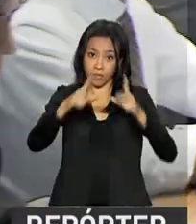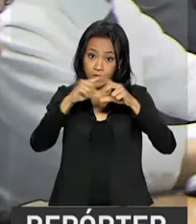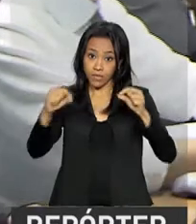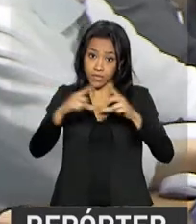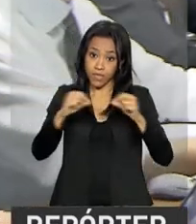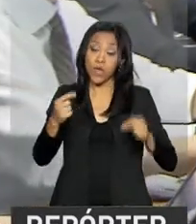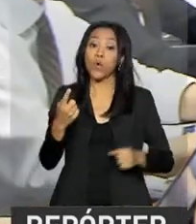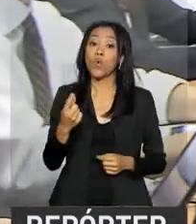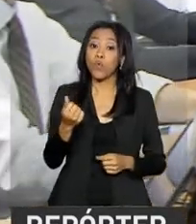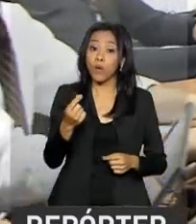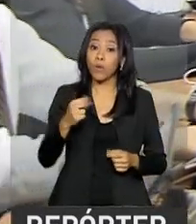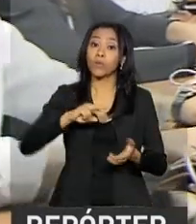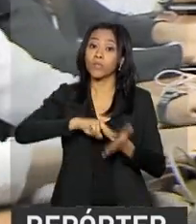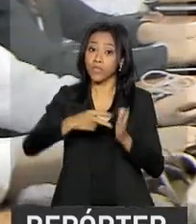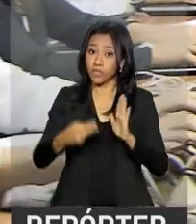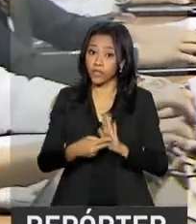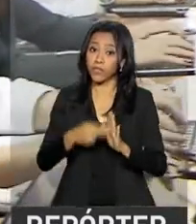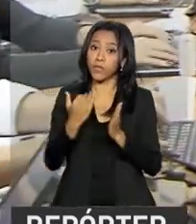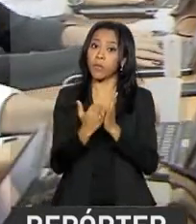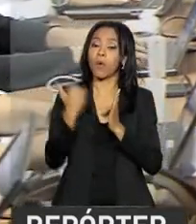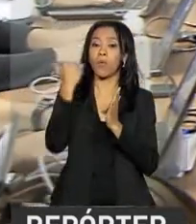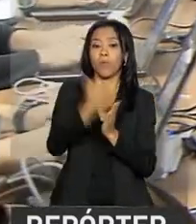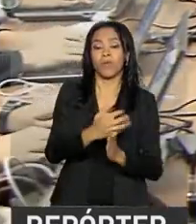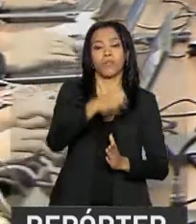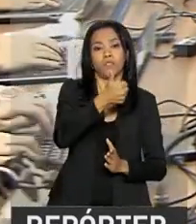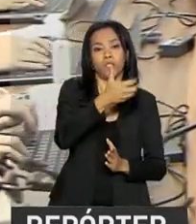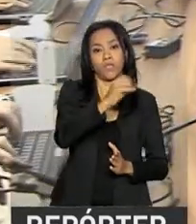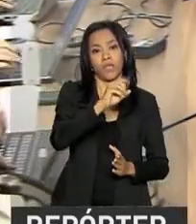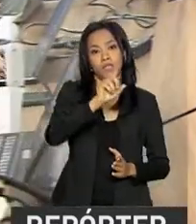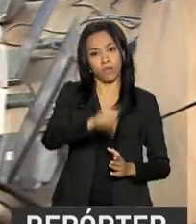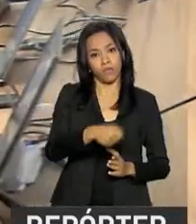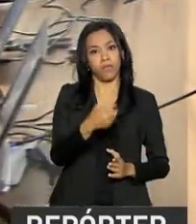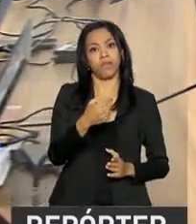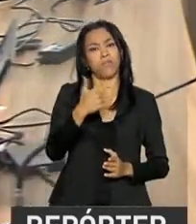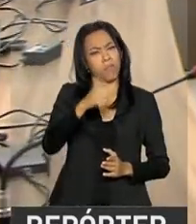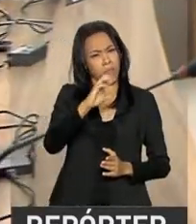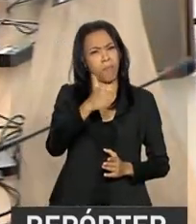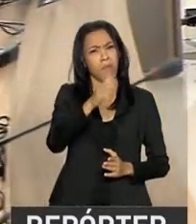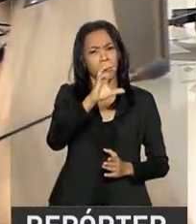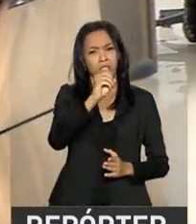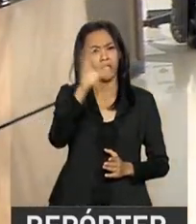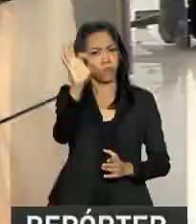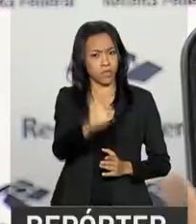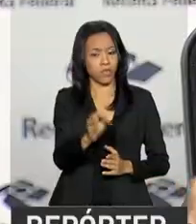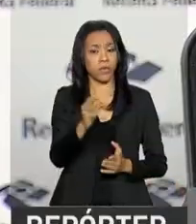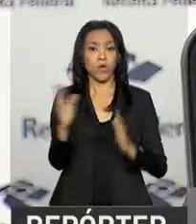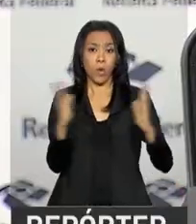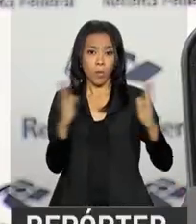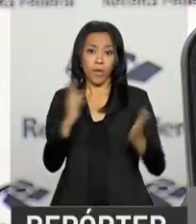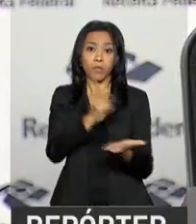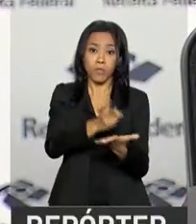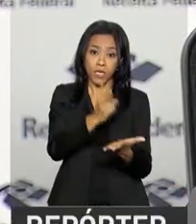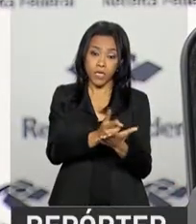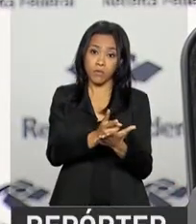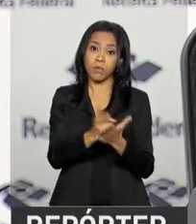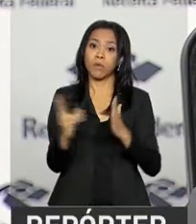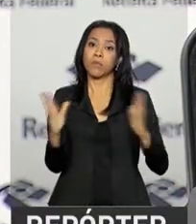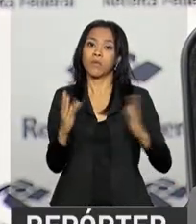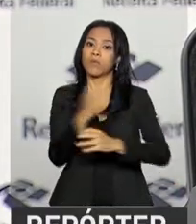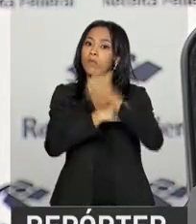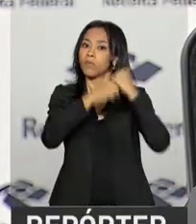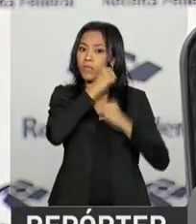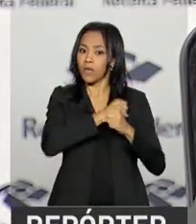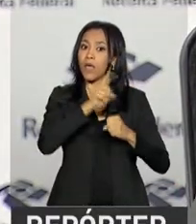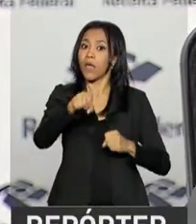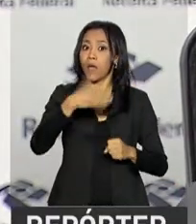representa um crescimento real de 10 e 12 por cento em relação ao mesmo mês de 2007 este é o melhor resultado para meses